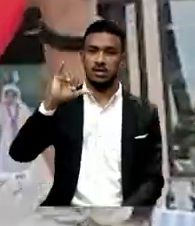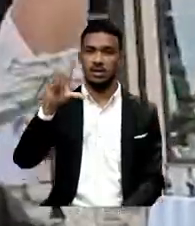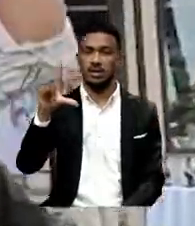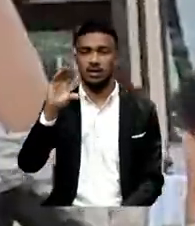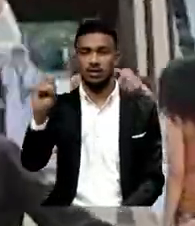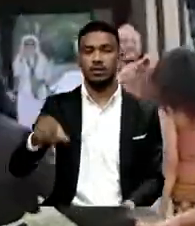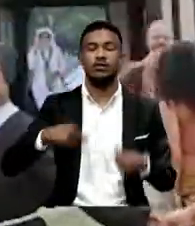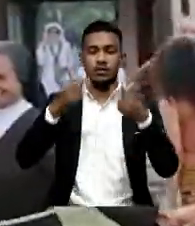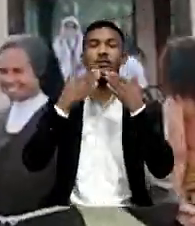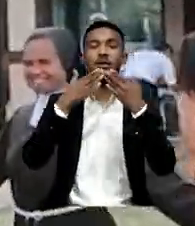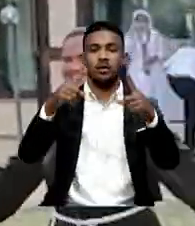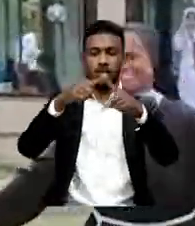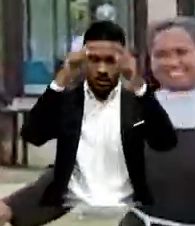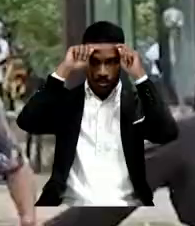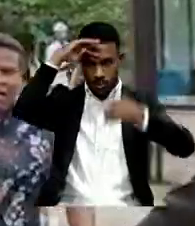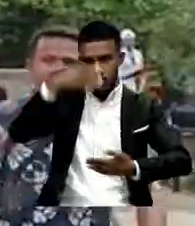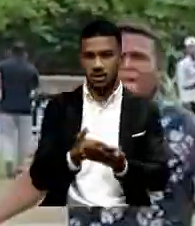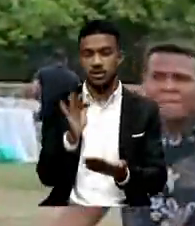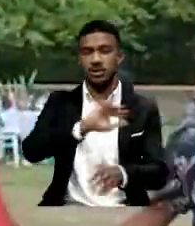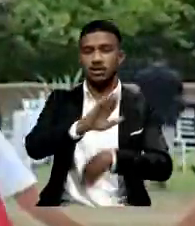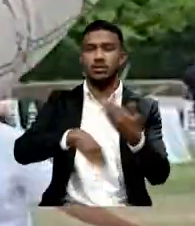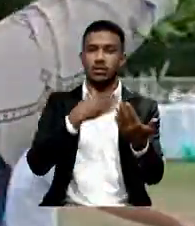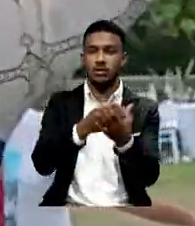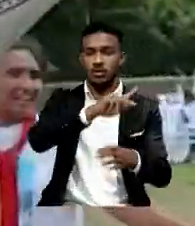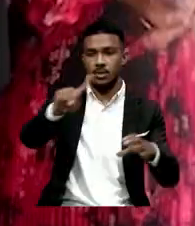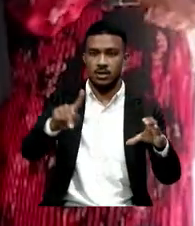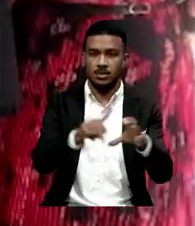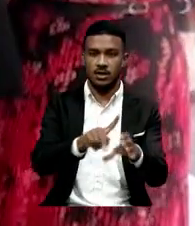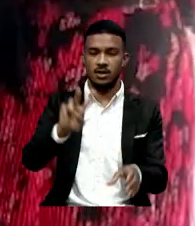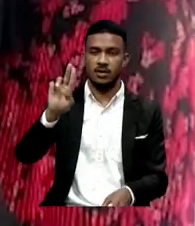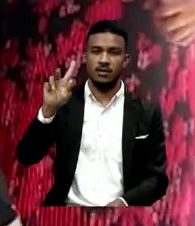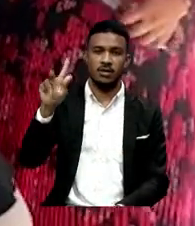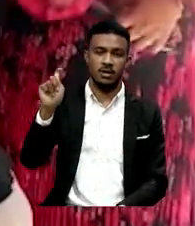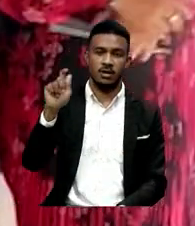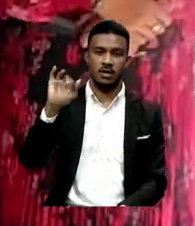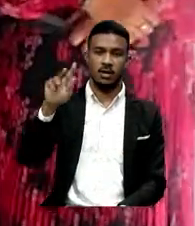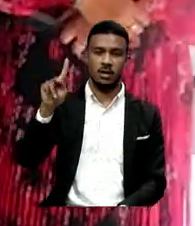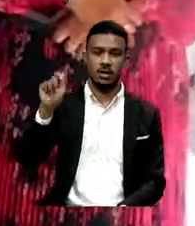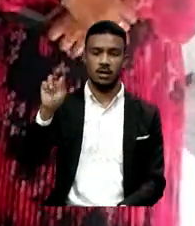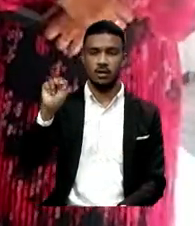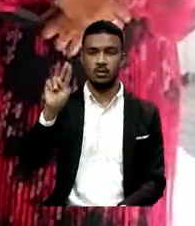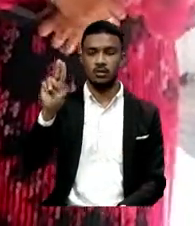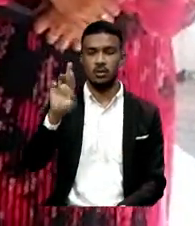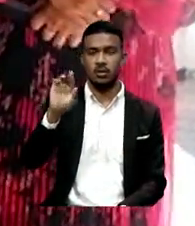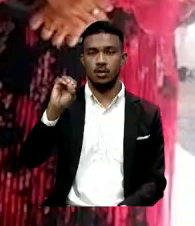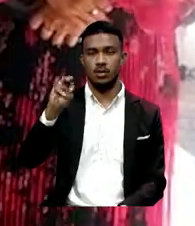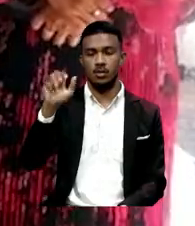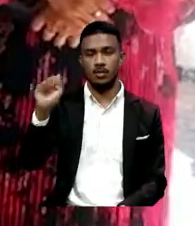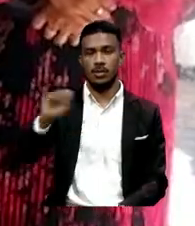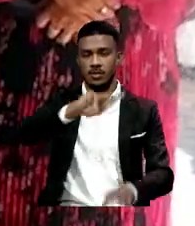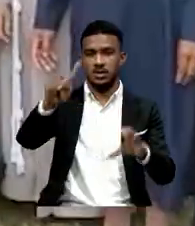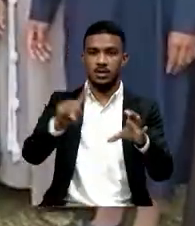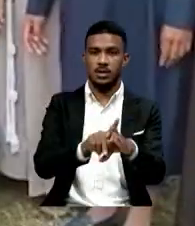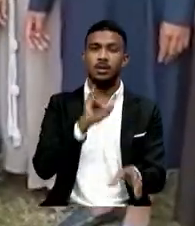Sirhotu nebe ia lorong hirak neba marka presensa ia Vatikanu Roma. Sana namus dehan presensa Portuguesa ia Timor Leste